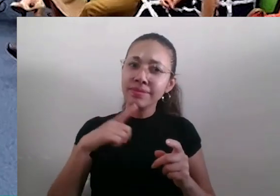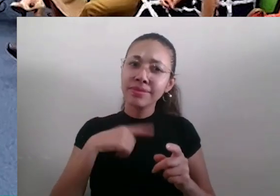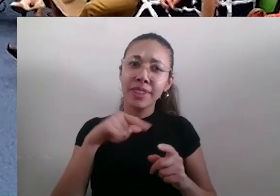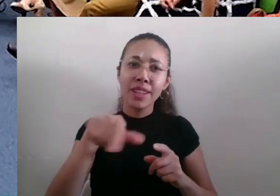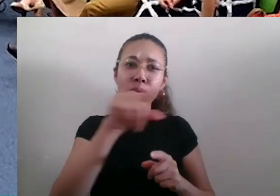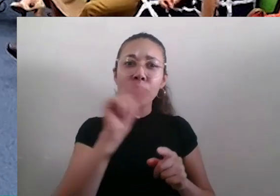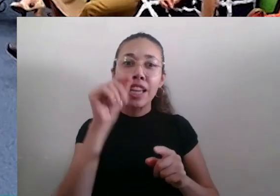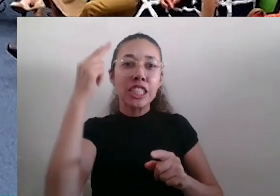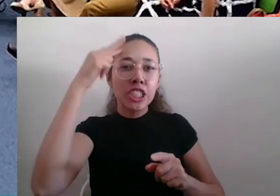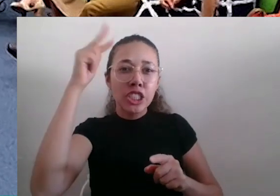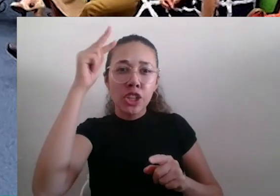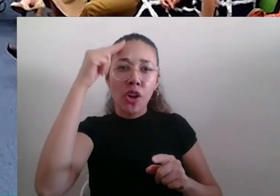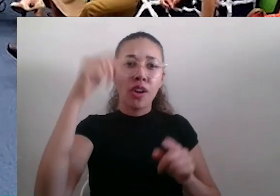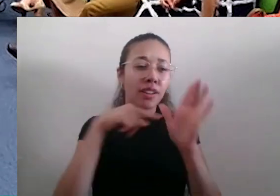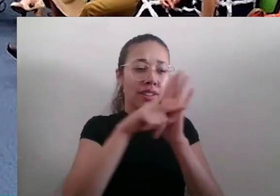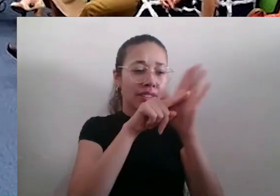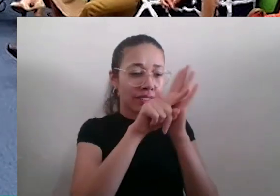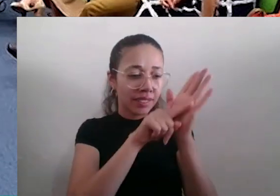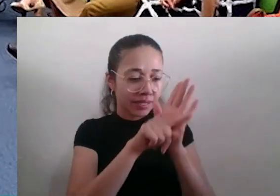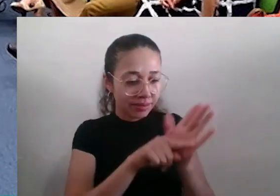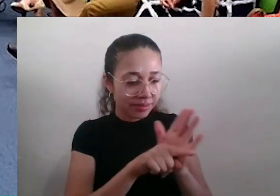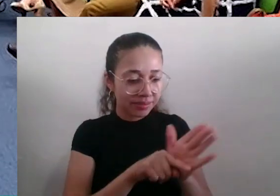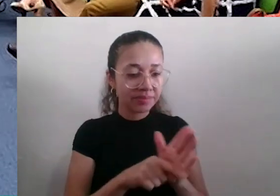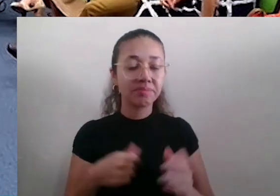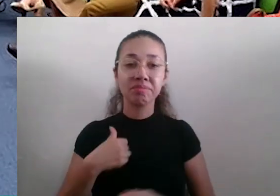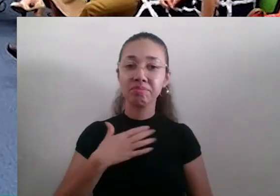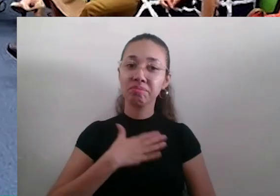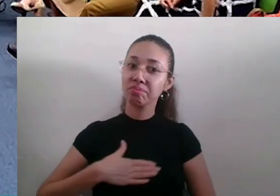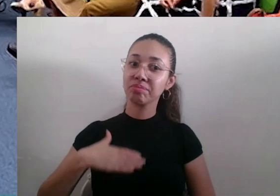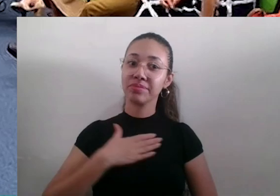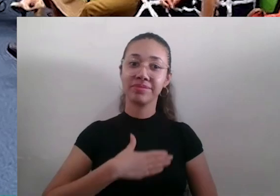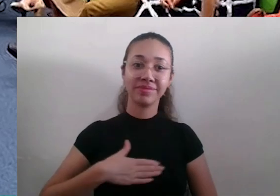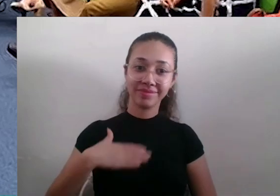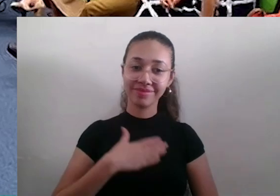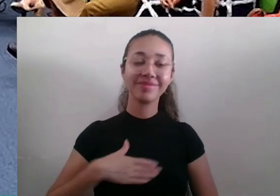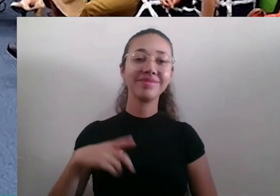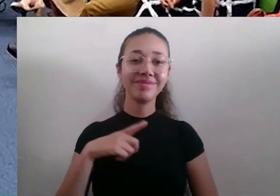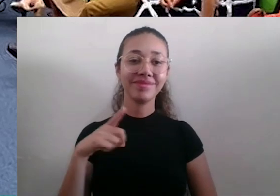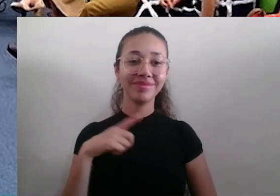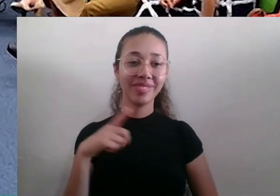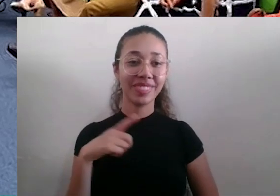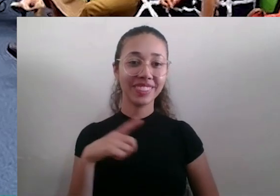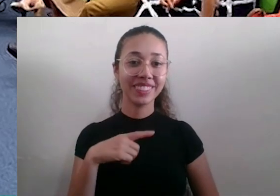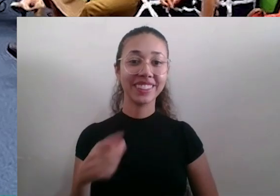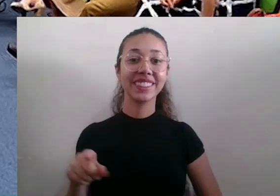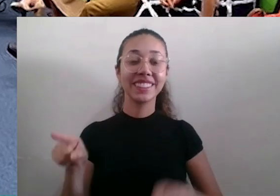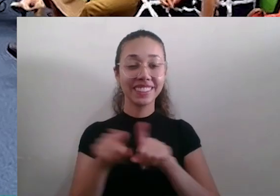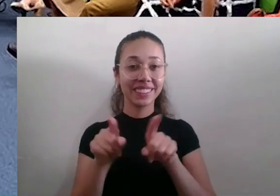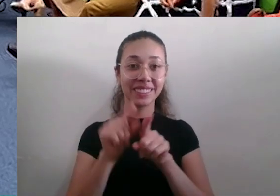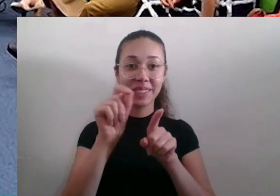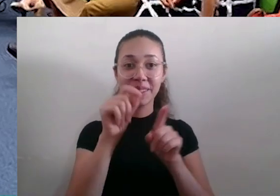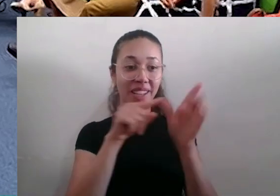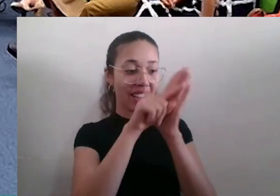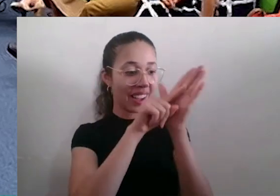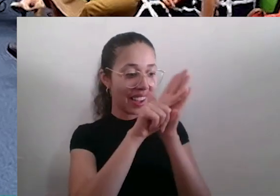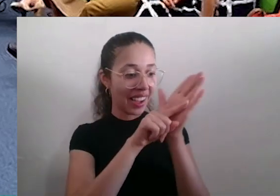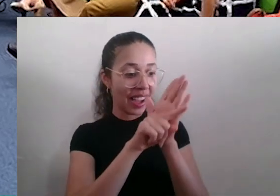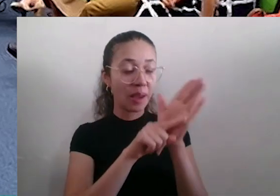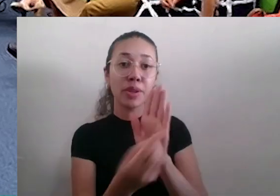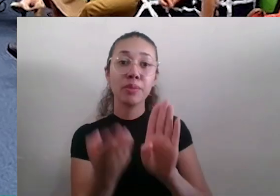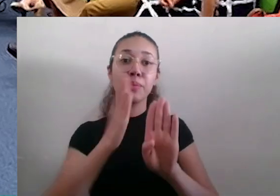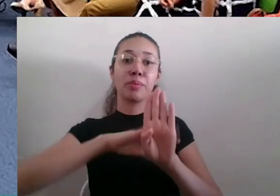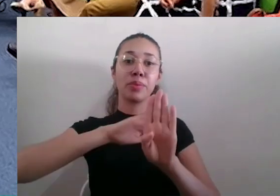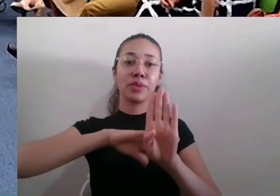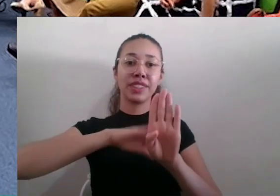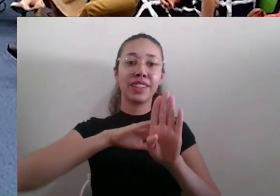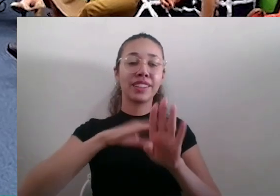história a pesquisa né Acho que o o o o a chamada do nosso encontro fala de a pesquisa por trás do podcast acho que